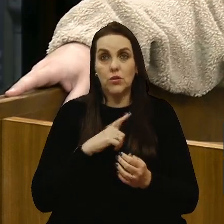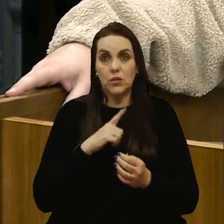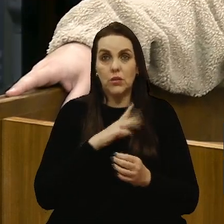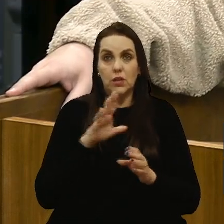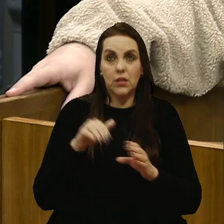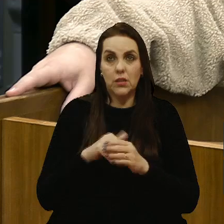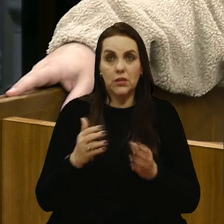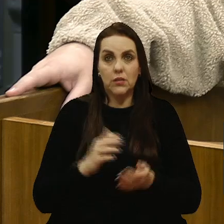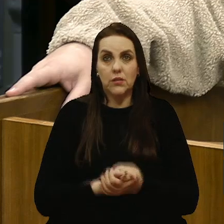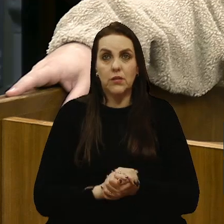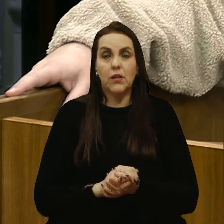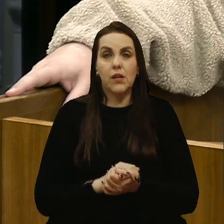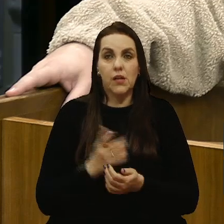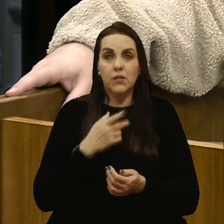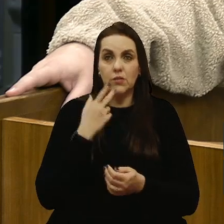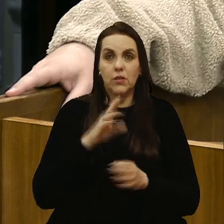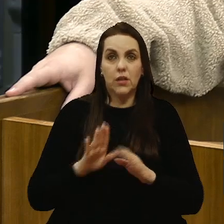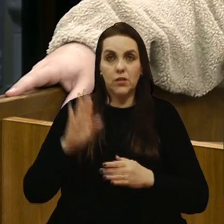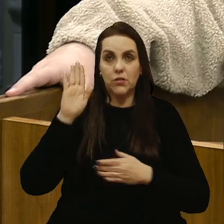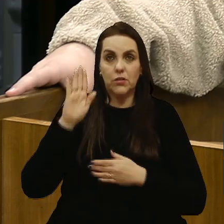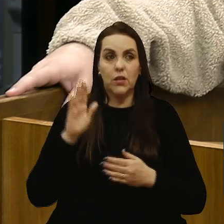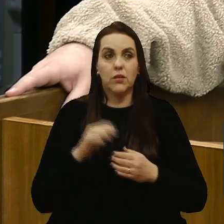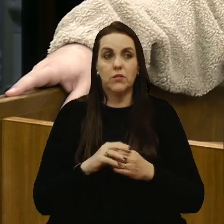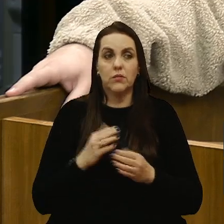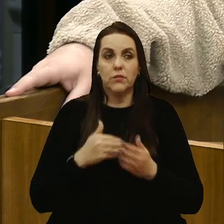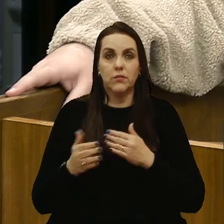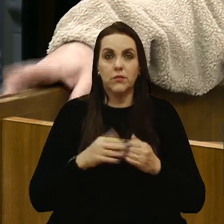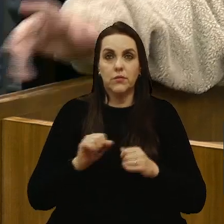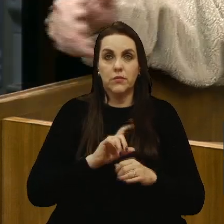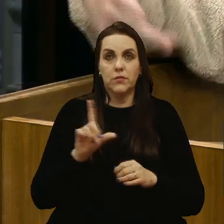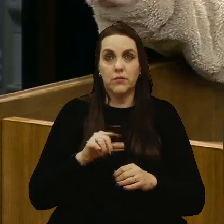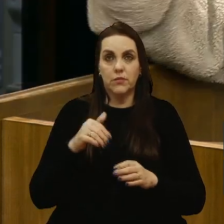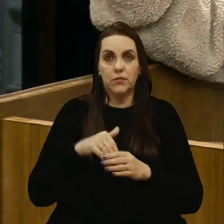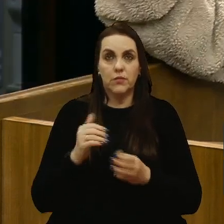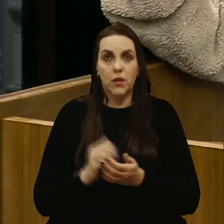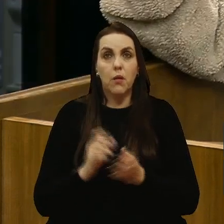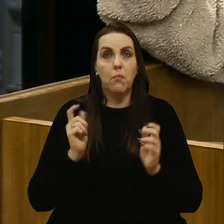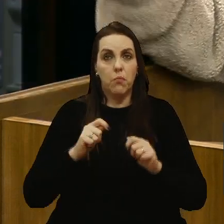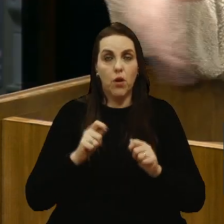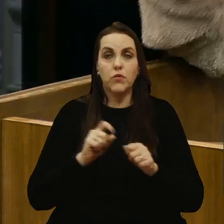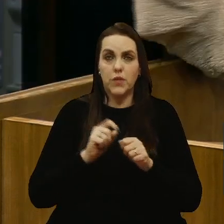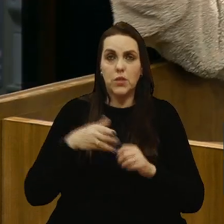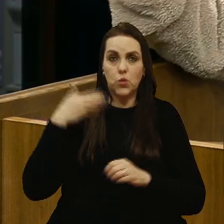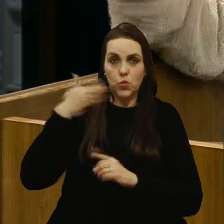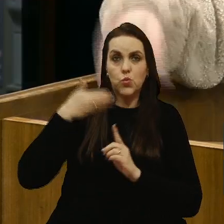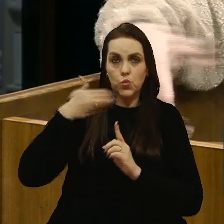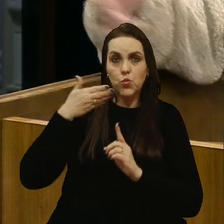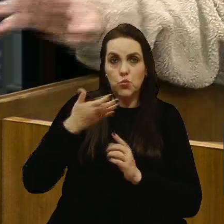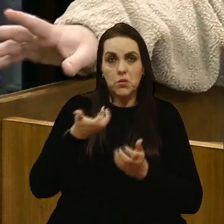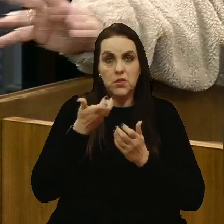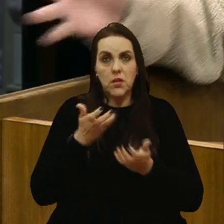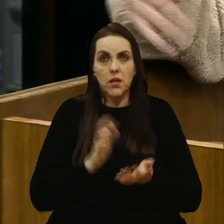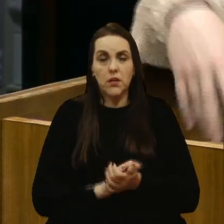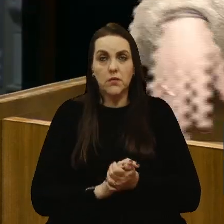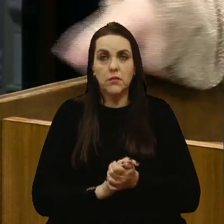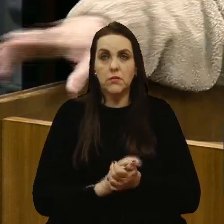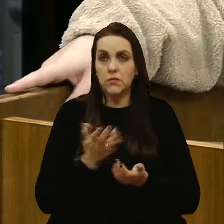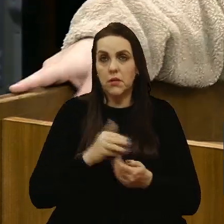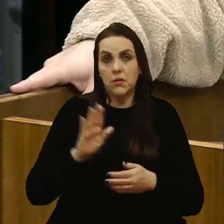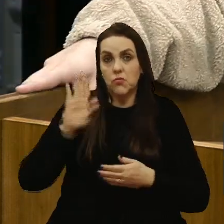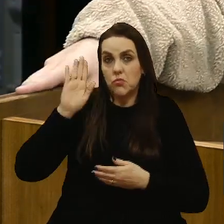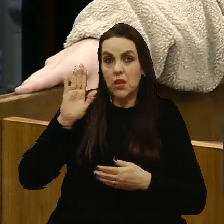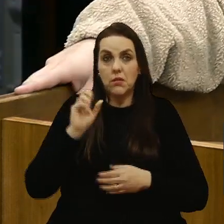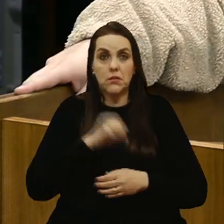vou falar porque eu não sou candidato, não tenho nenhuma pretensão eleitoral. Pode fazer o discurso que quiser, aquele que é candidato, aquele que não é